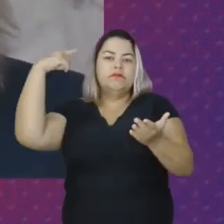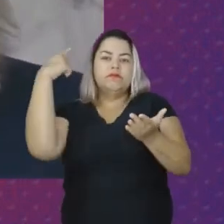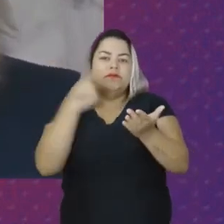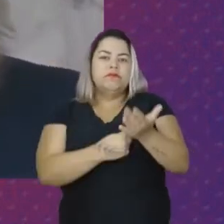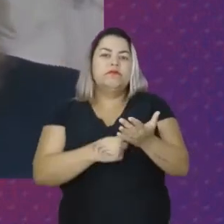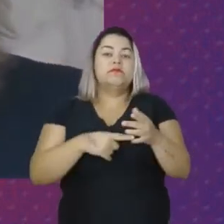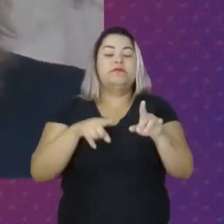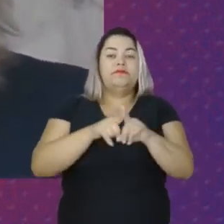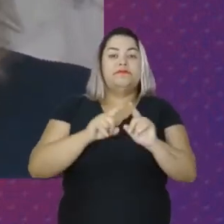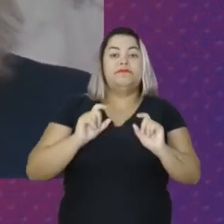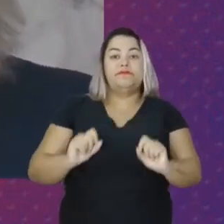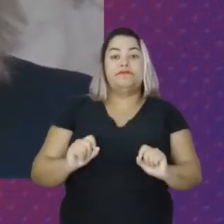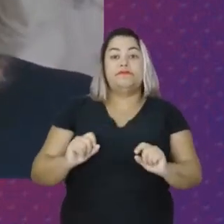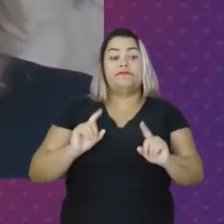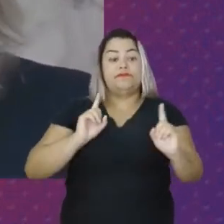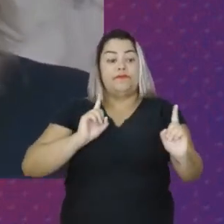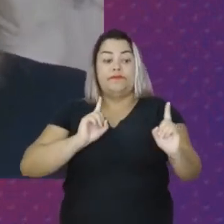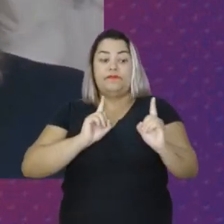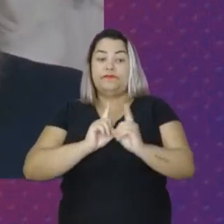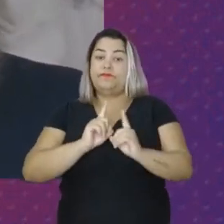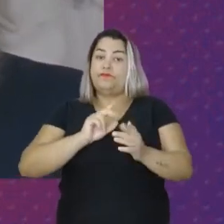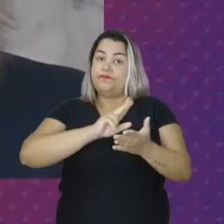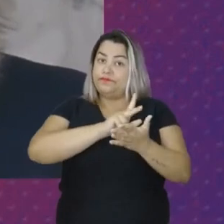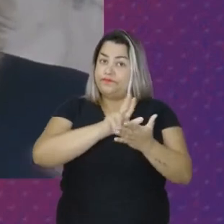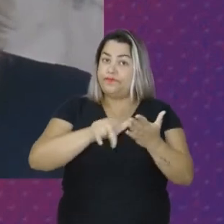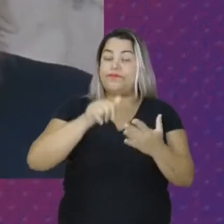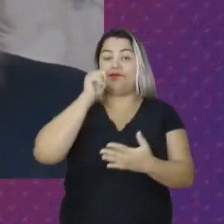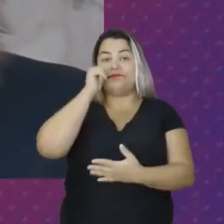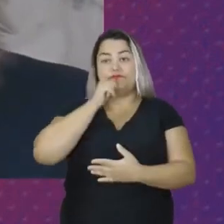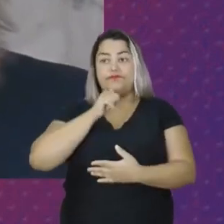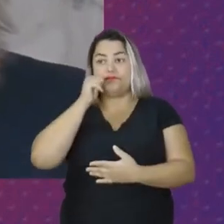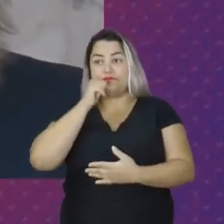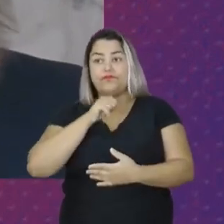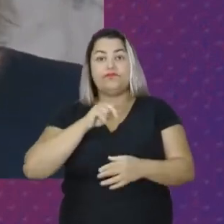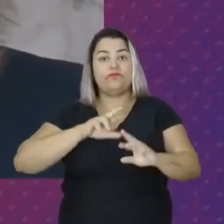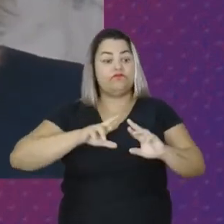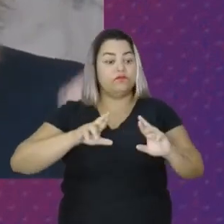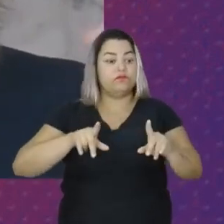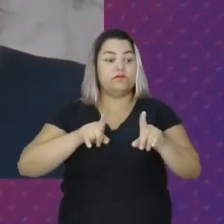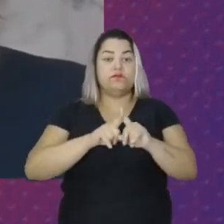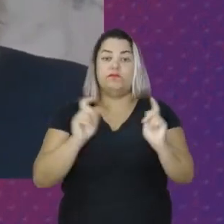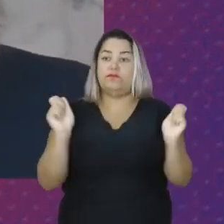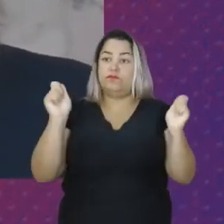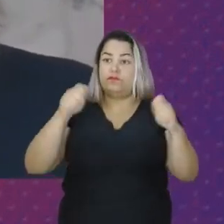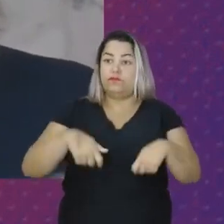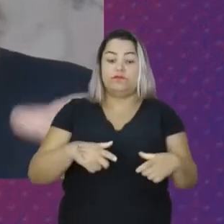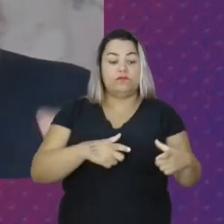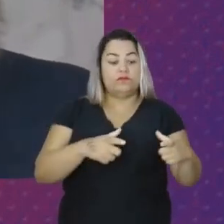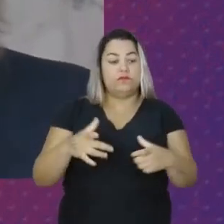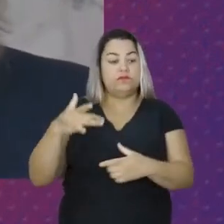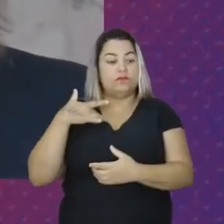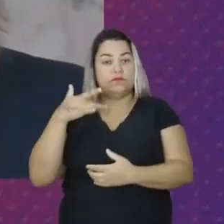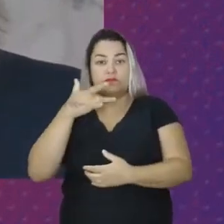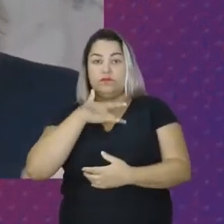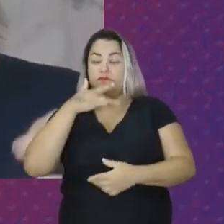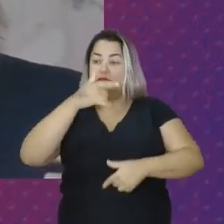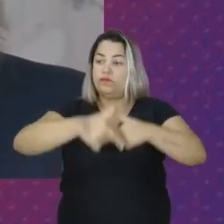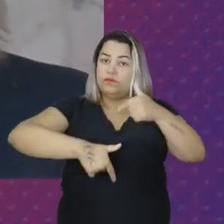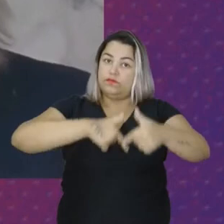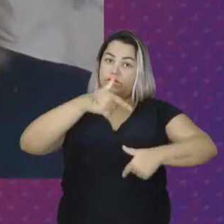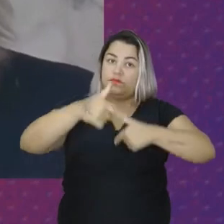de atenderem as mulheres nas diversas necessidades e áreas, na saúde, no